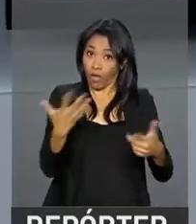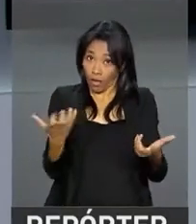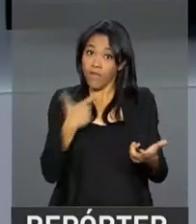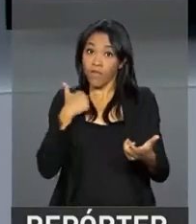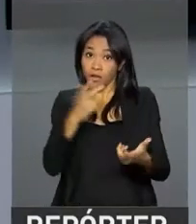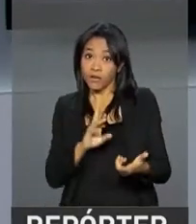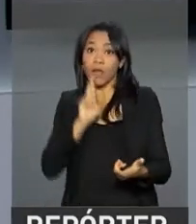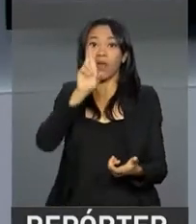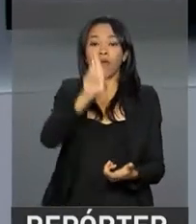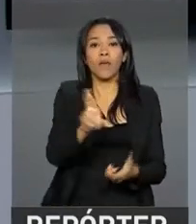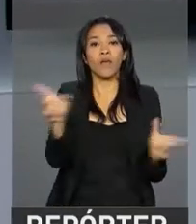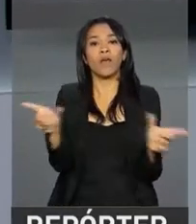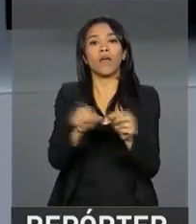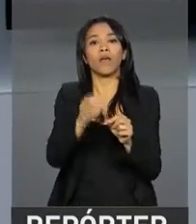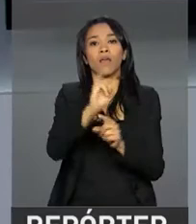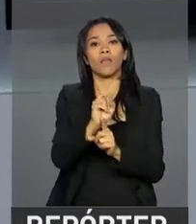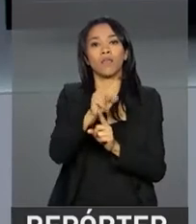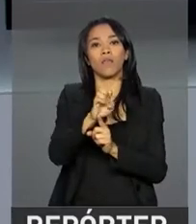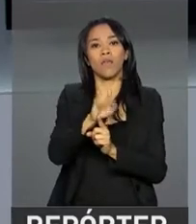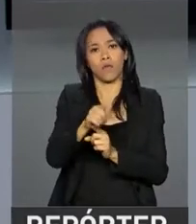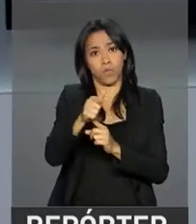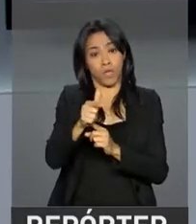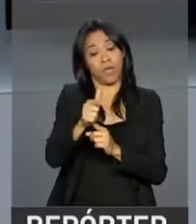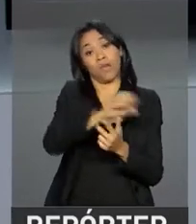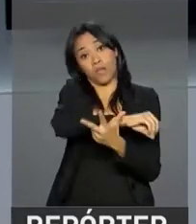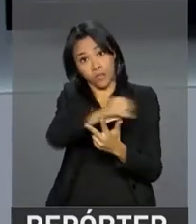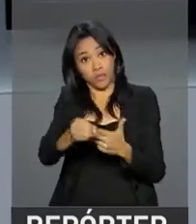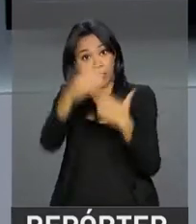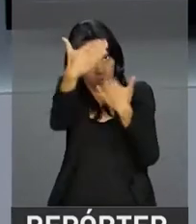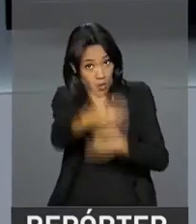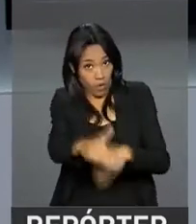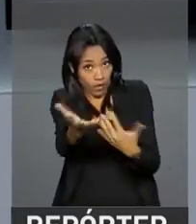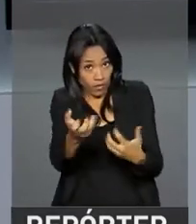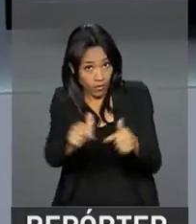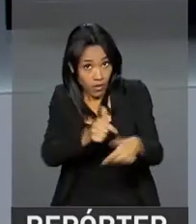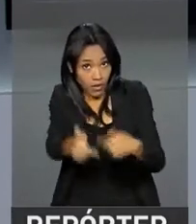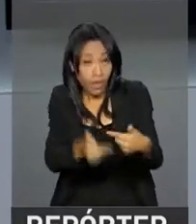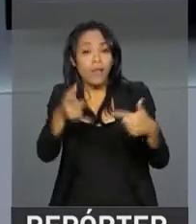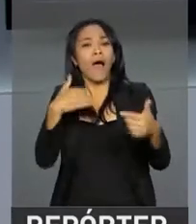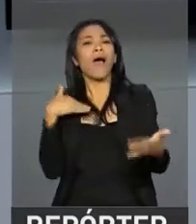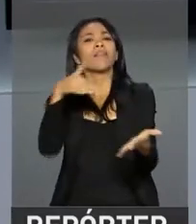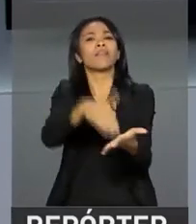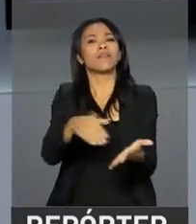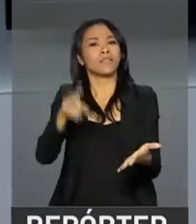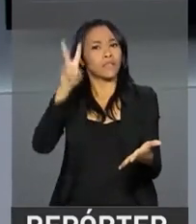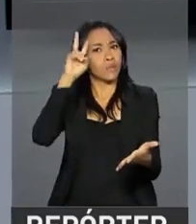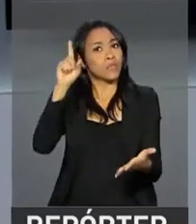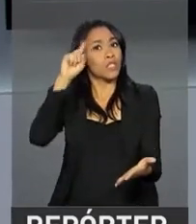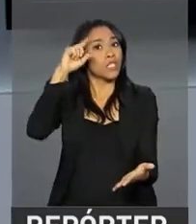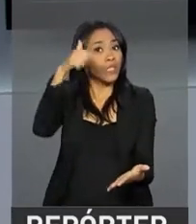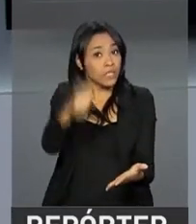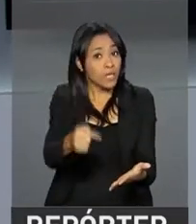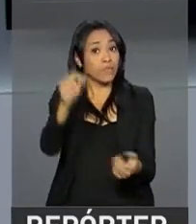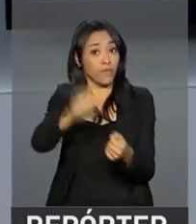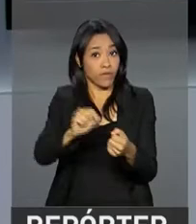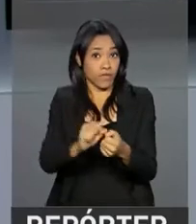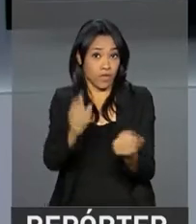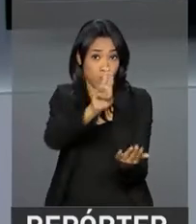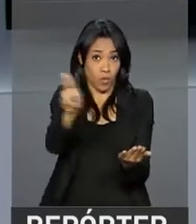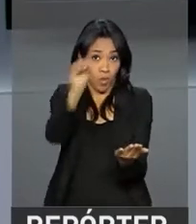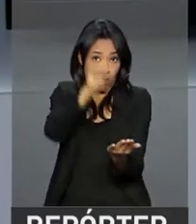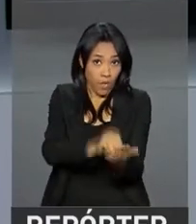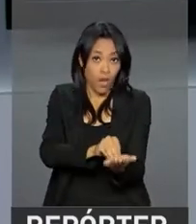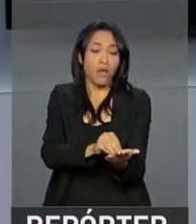inep durante a aplicação das provas do enem deste ano têm até a próxima segunda feira dia 7 para fazer o cadastro a